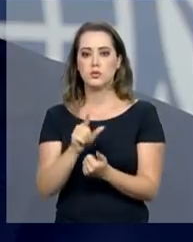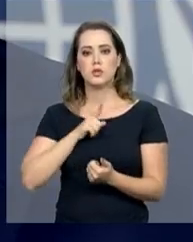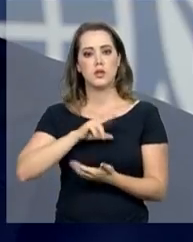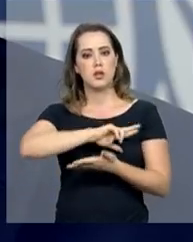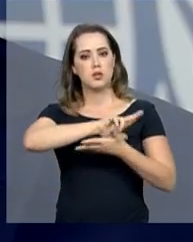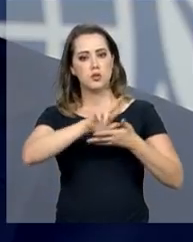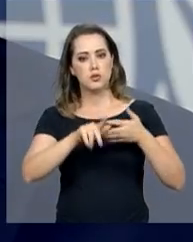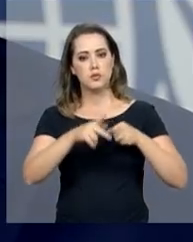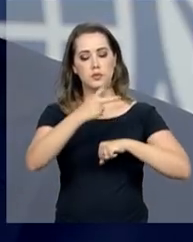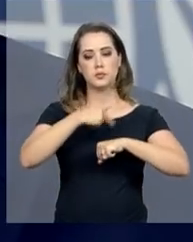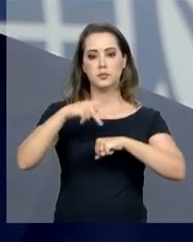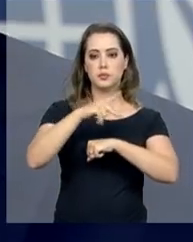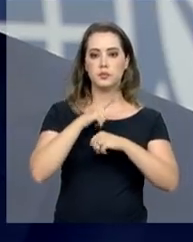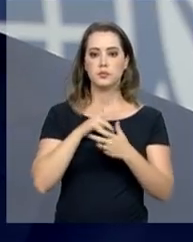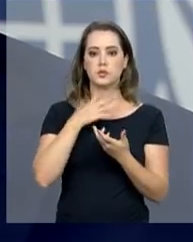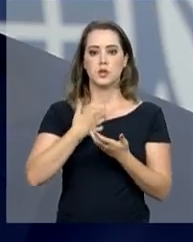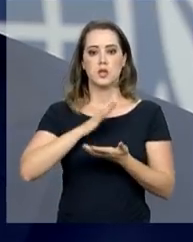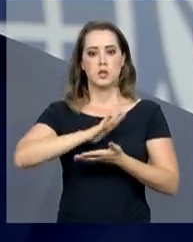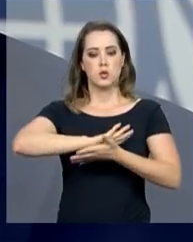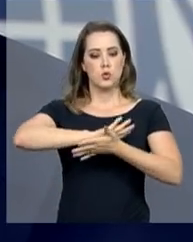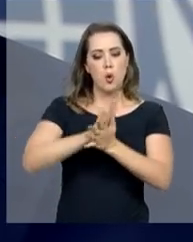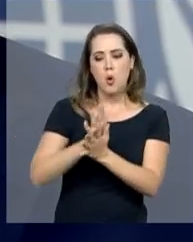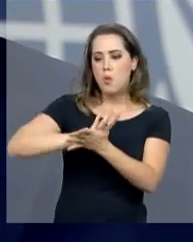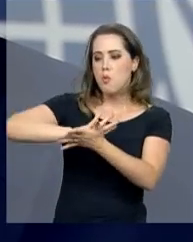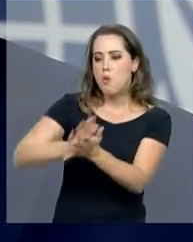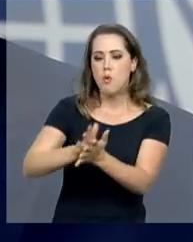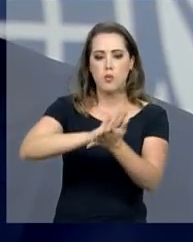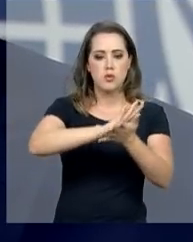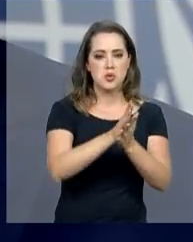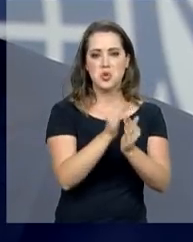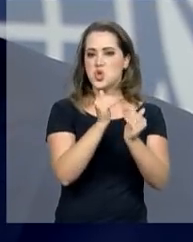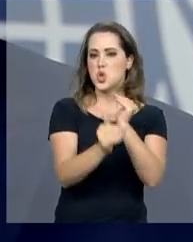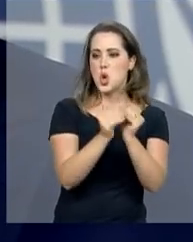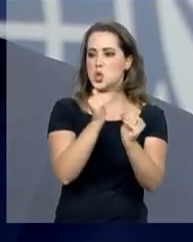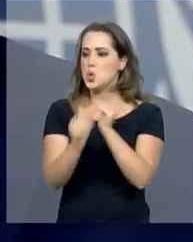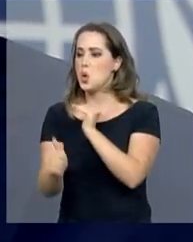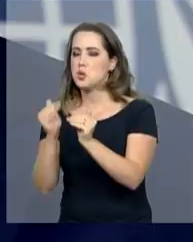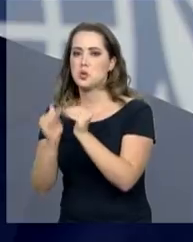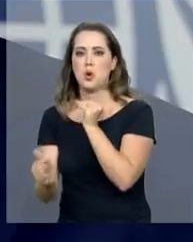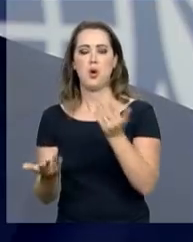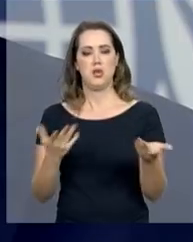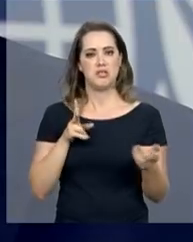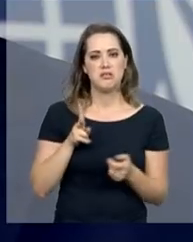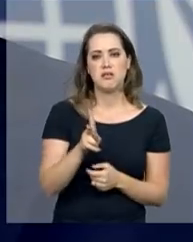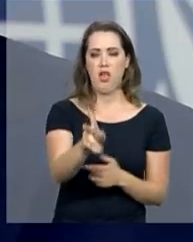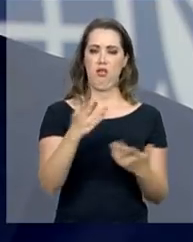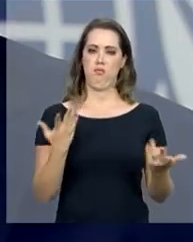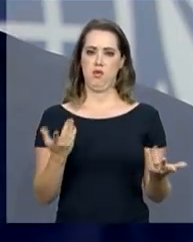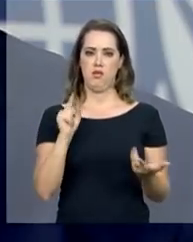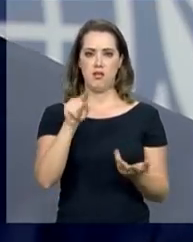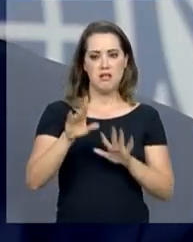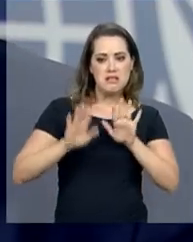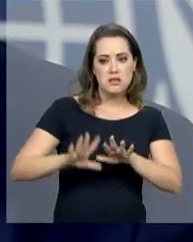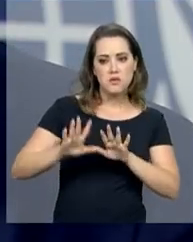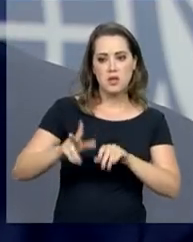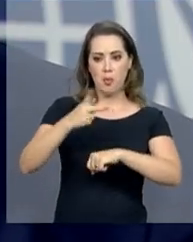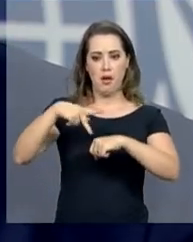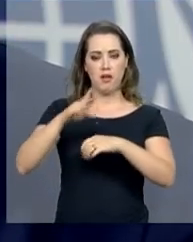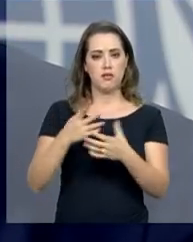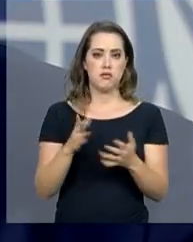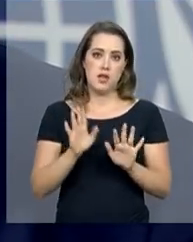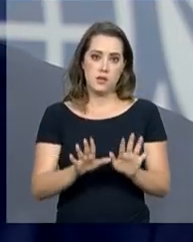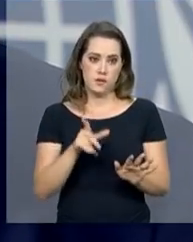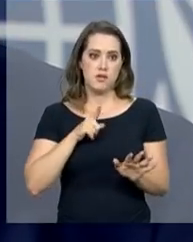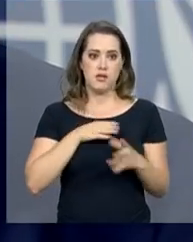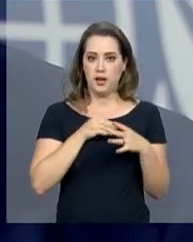em que a intolerância têm sido tem sido a prejudicial até muitas vezes dentro do nosso país